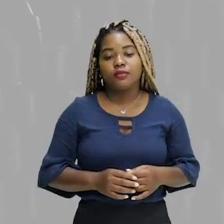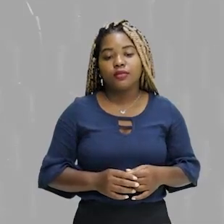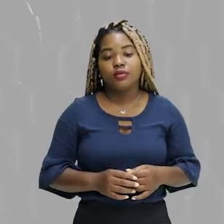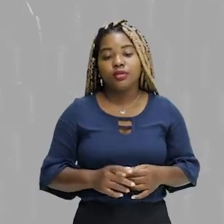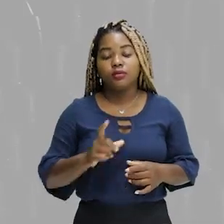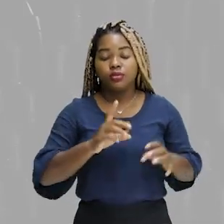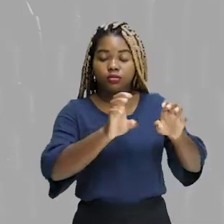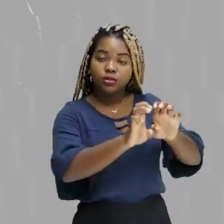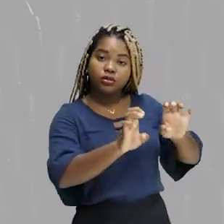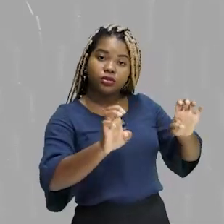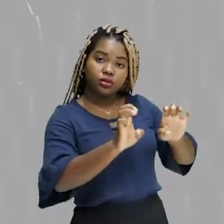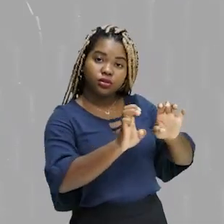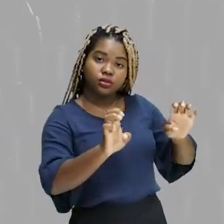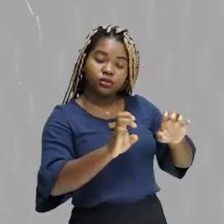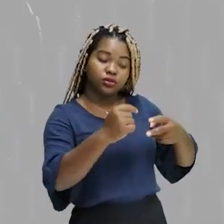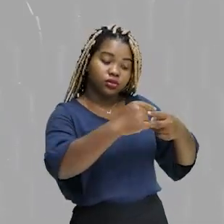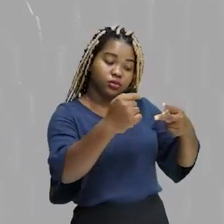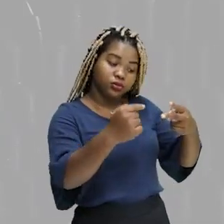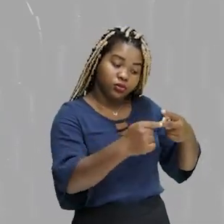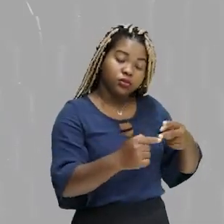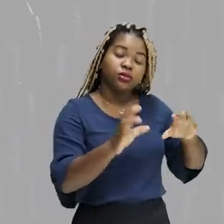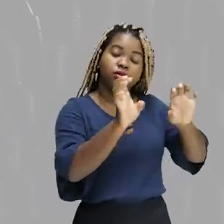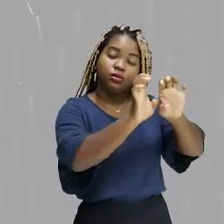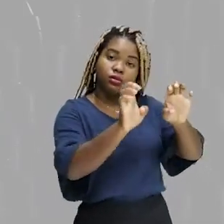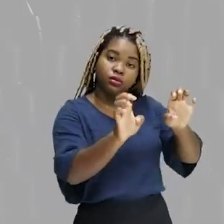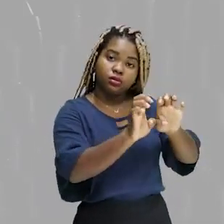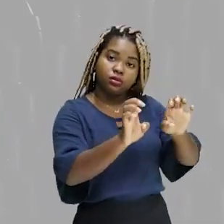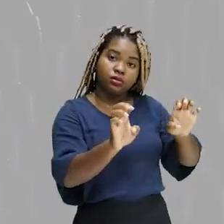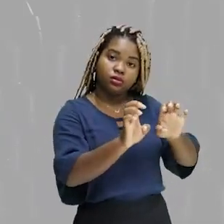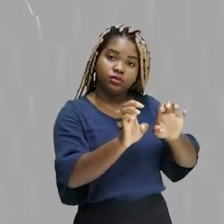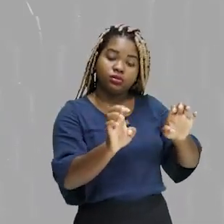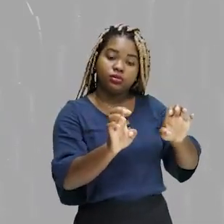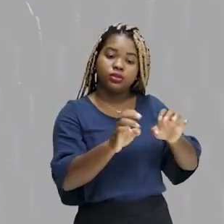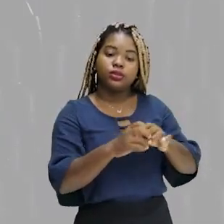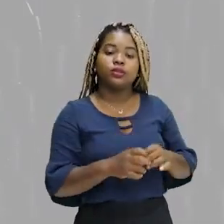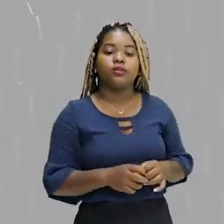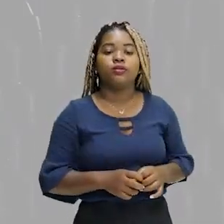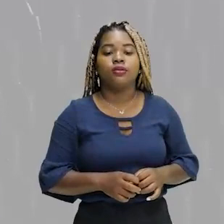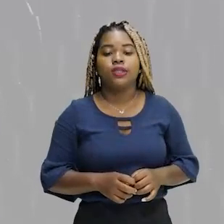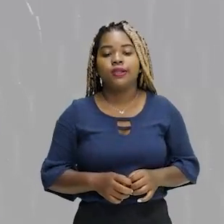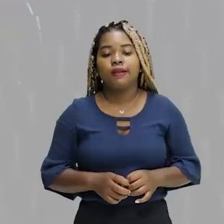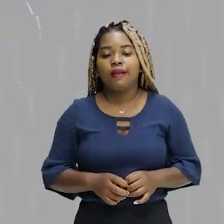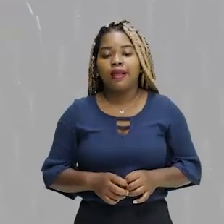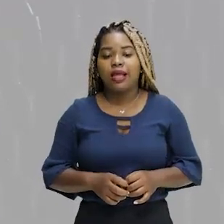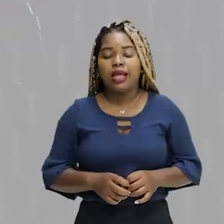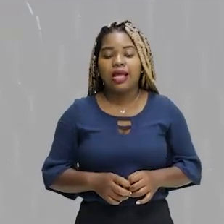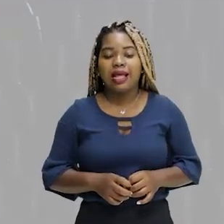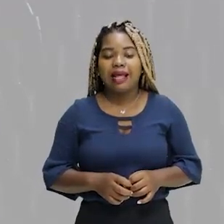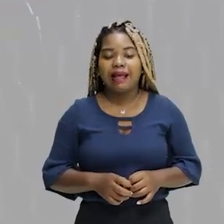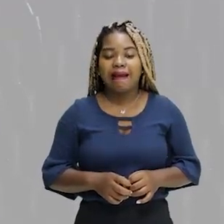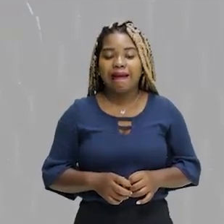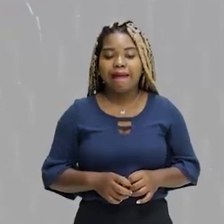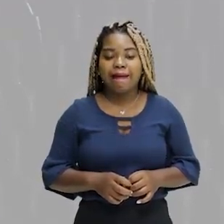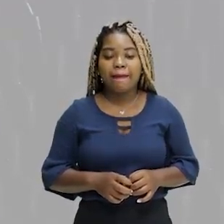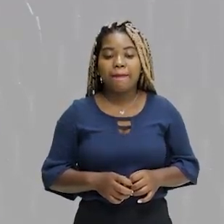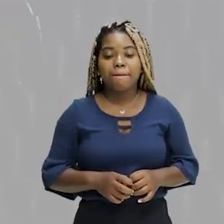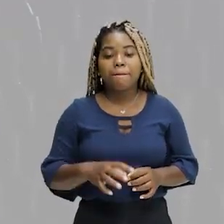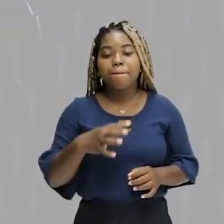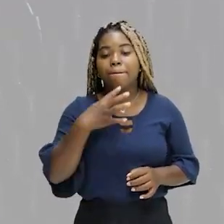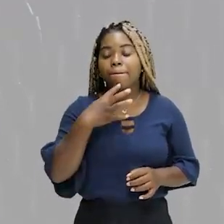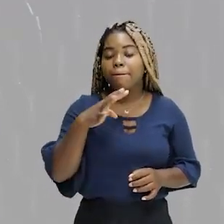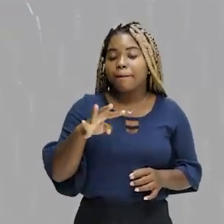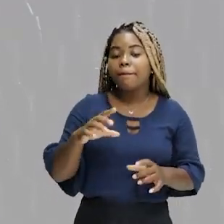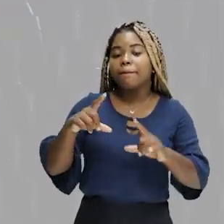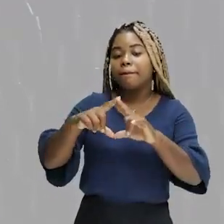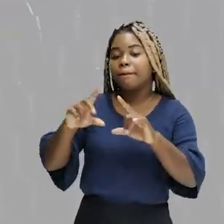aqui duas equações que vamos chamar de equações intermediárias, que conhecemos o ΔH.